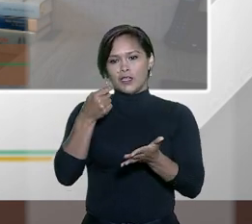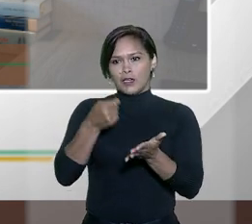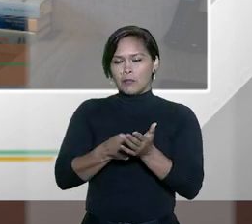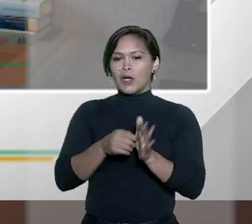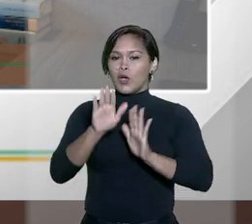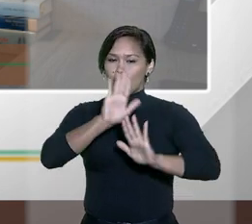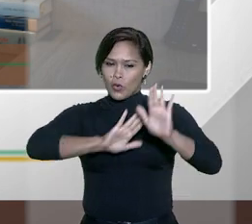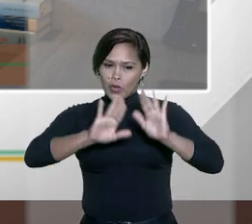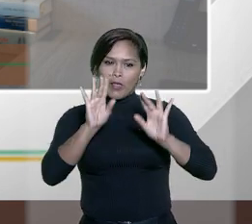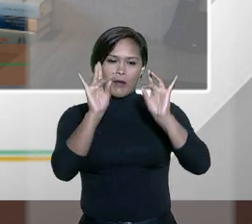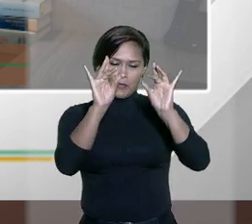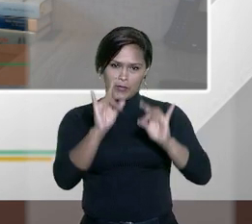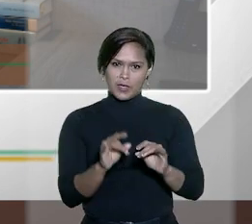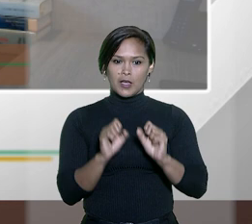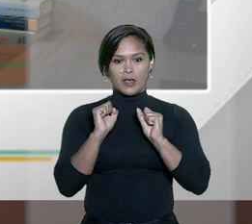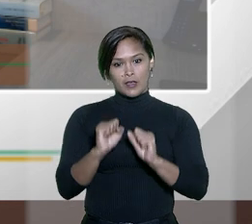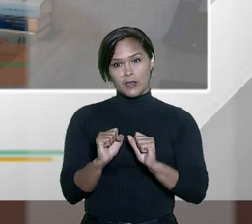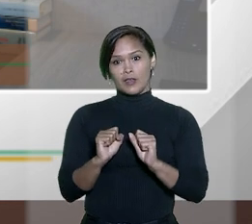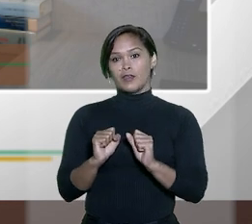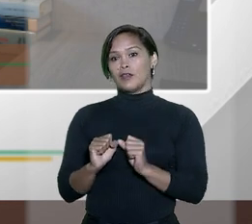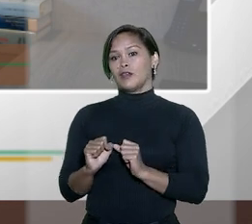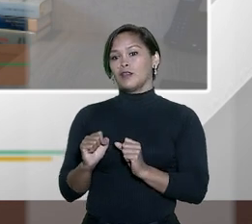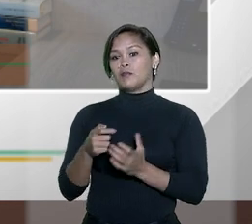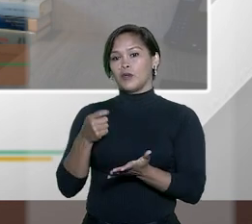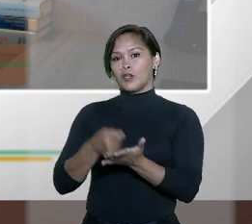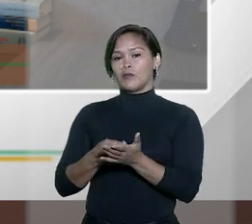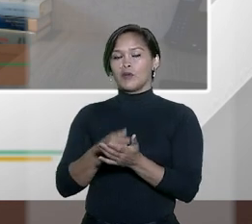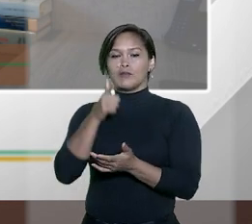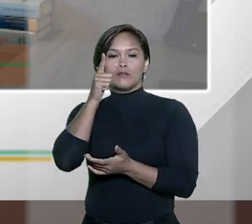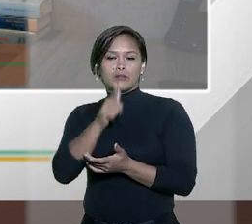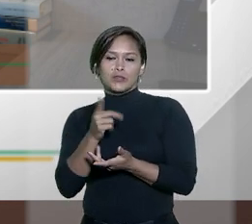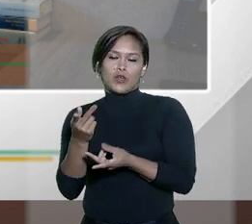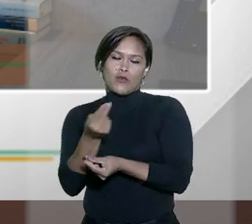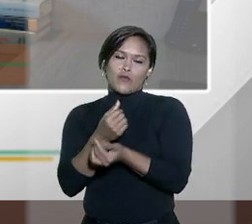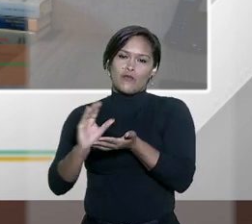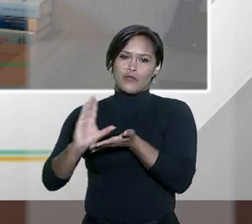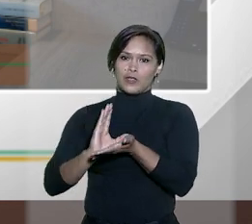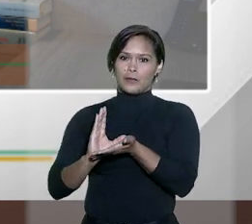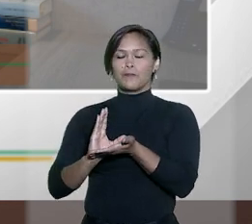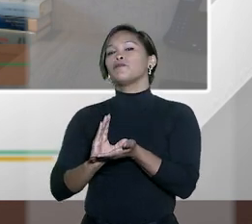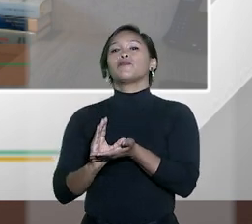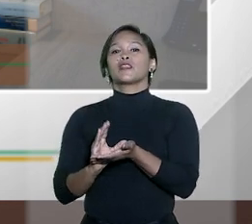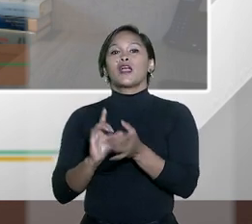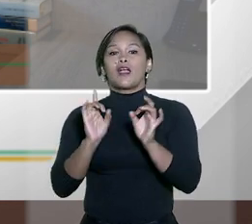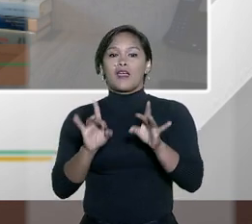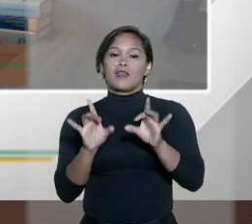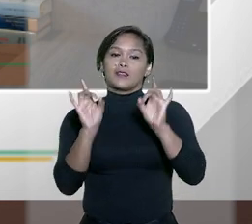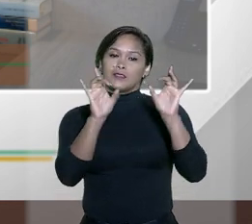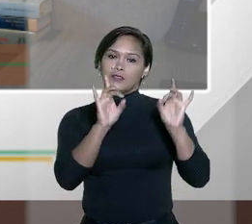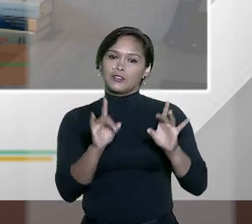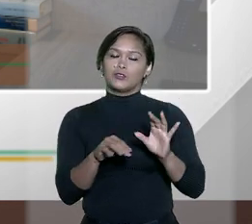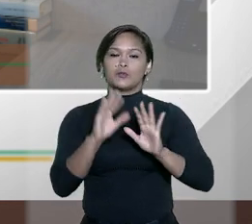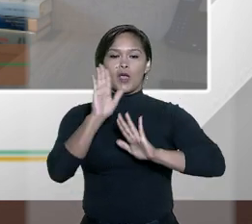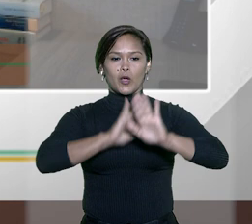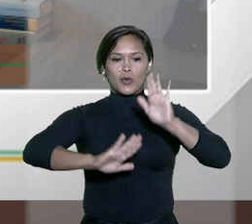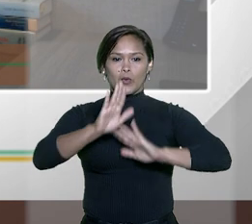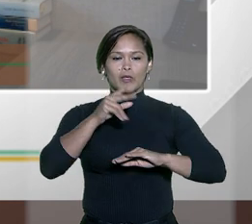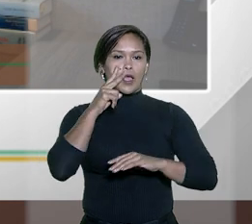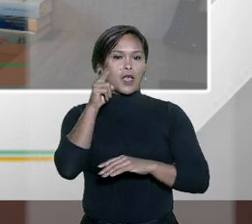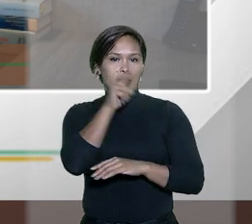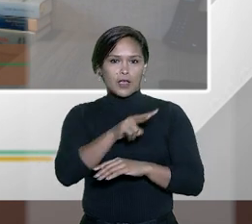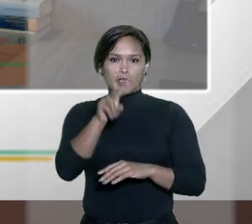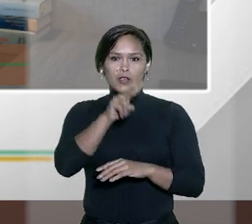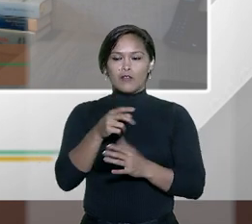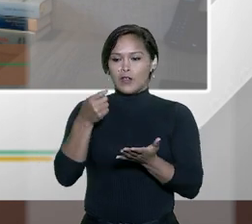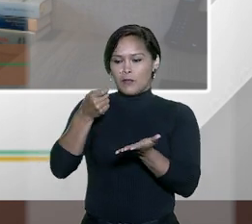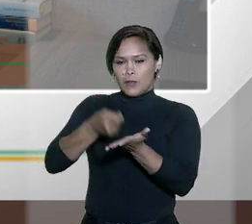tem que tomar esse cuidado, porque ele pode estar comprando e lá na frente não conseguir receber o valor, né? Essas são os principais cuidados que eu enxergo